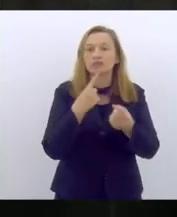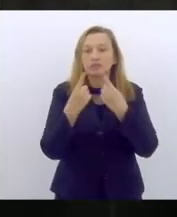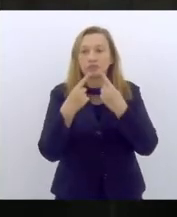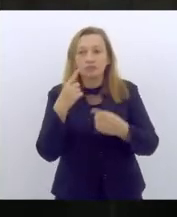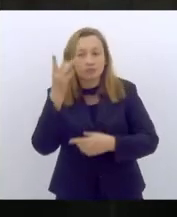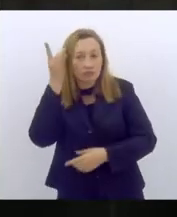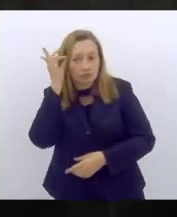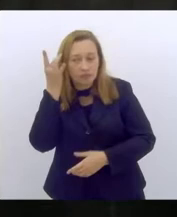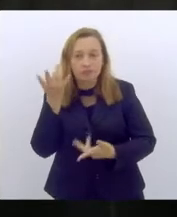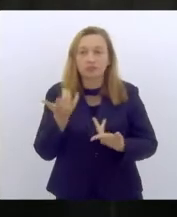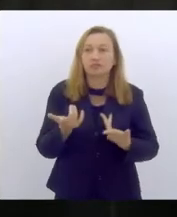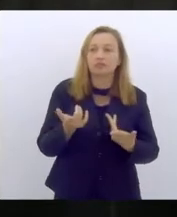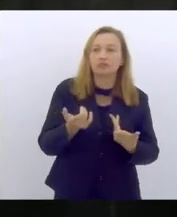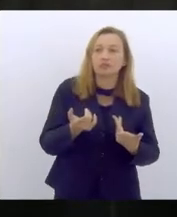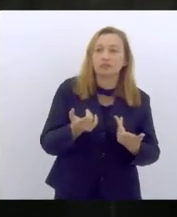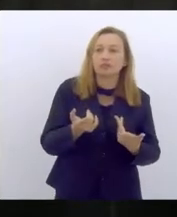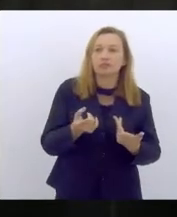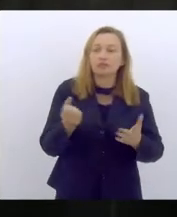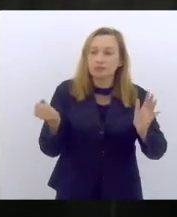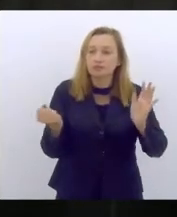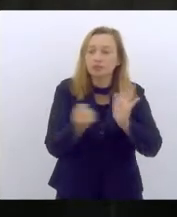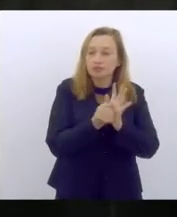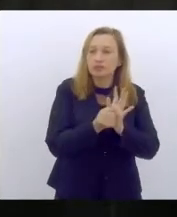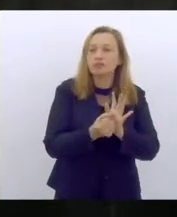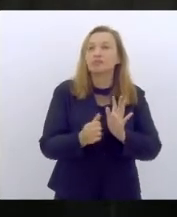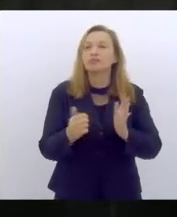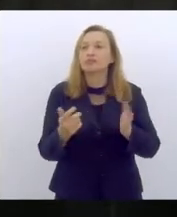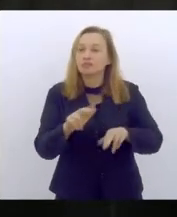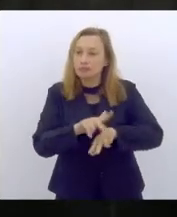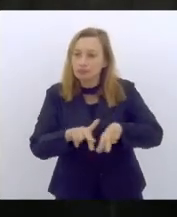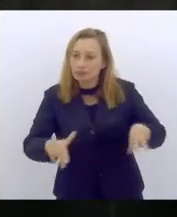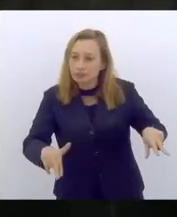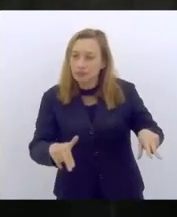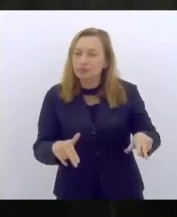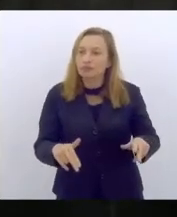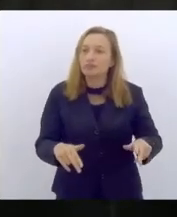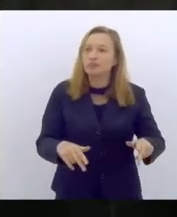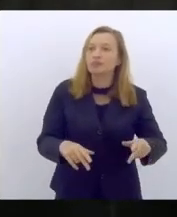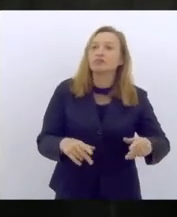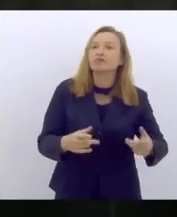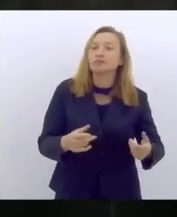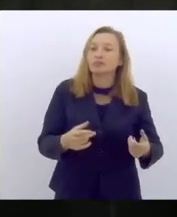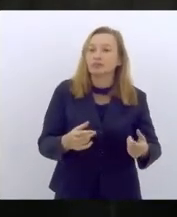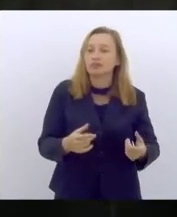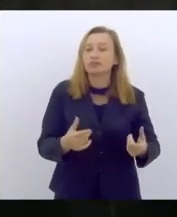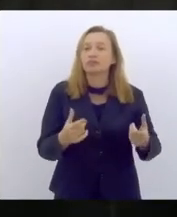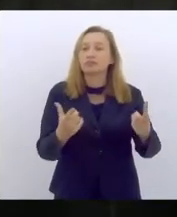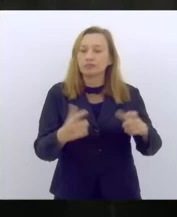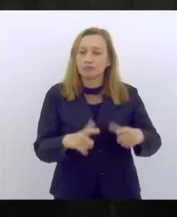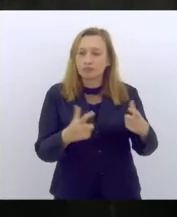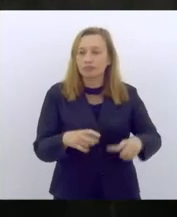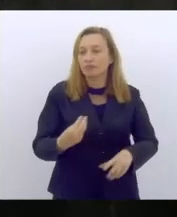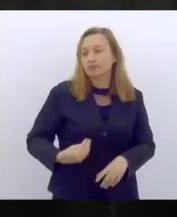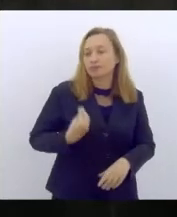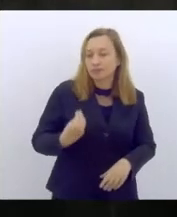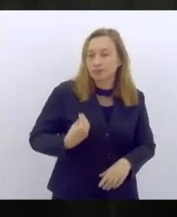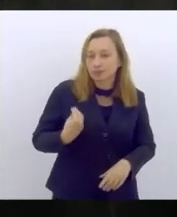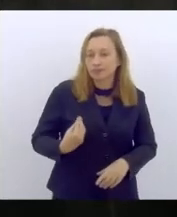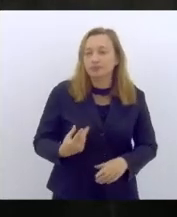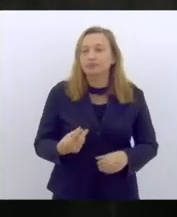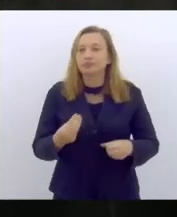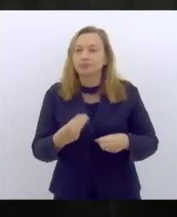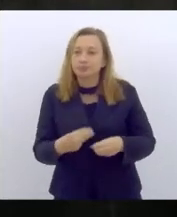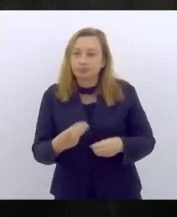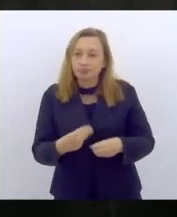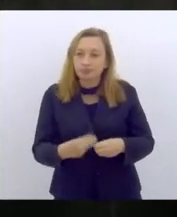espiritual se é o debate de identidade de gênero se é o debate do seu território da região da onde o seu município